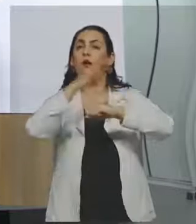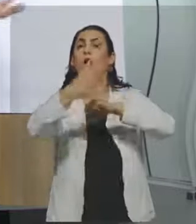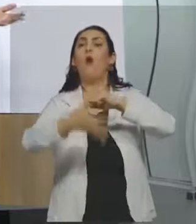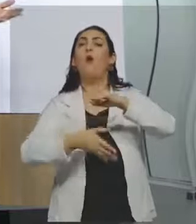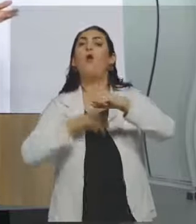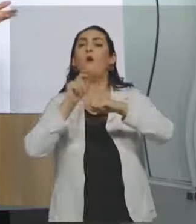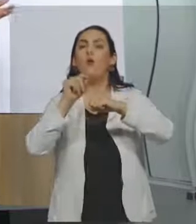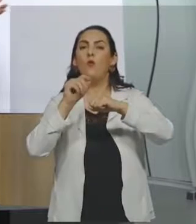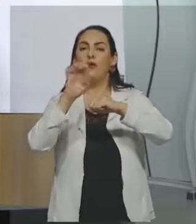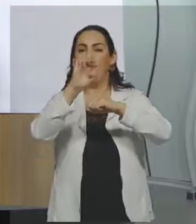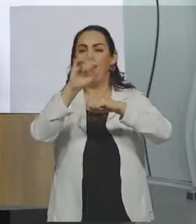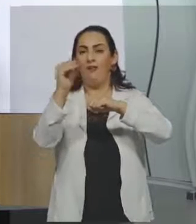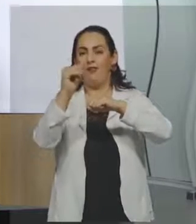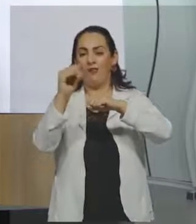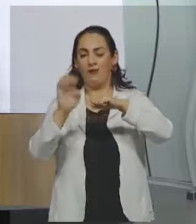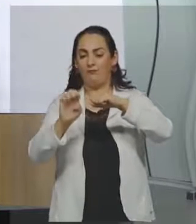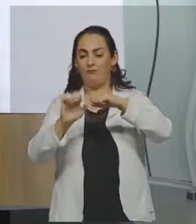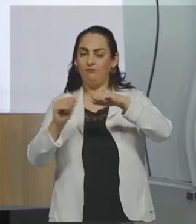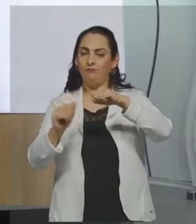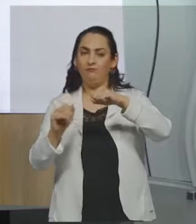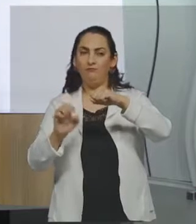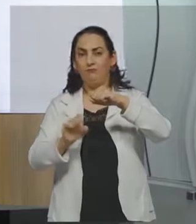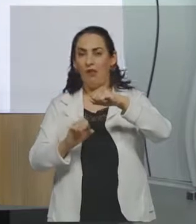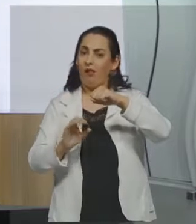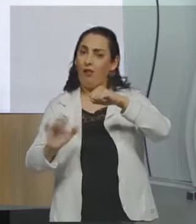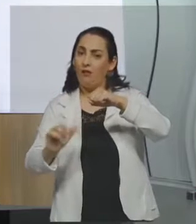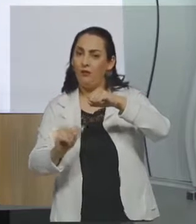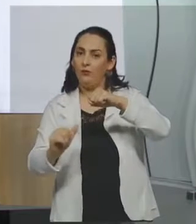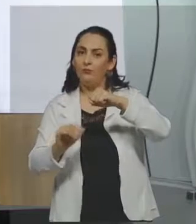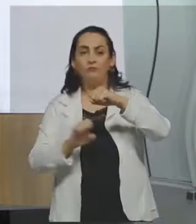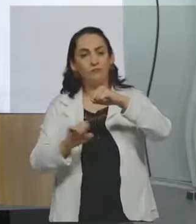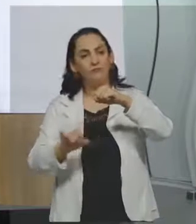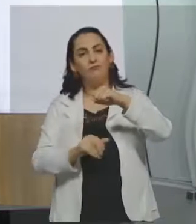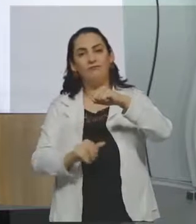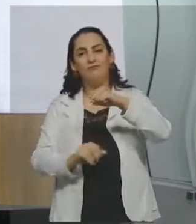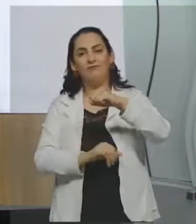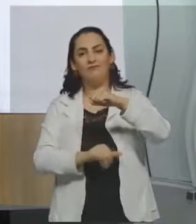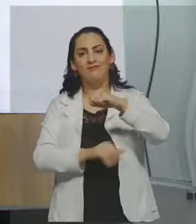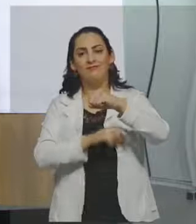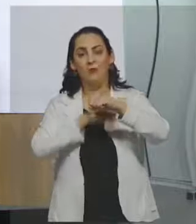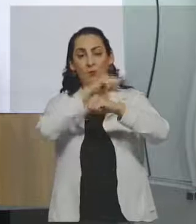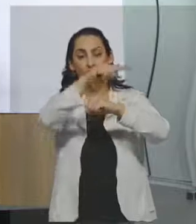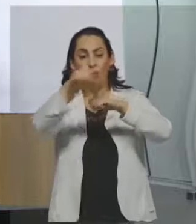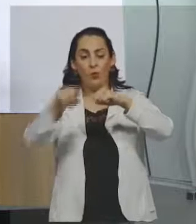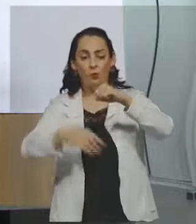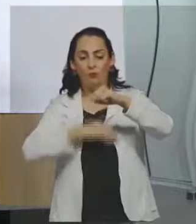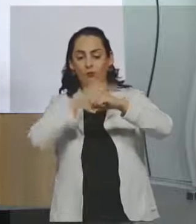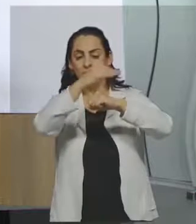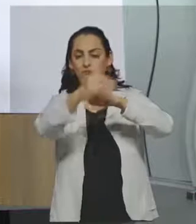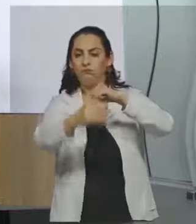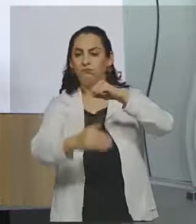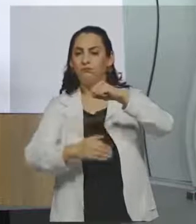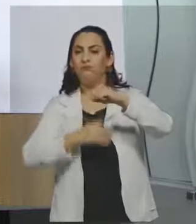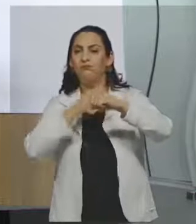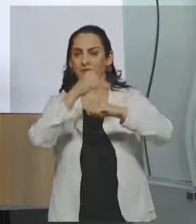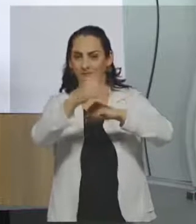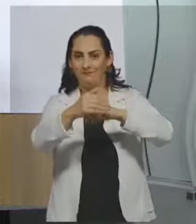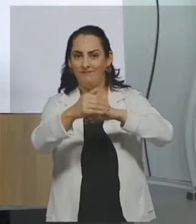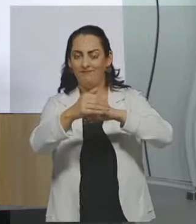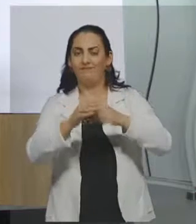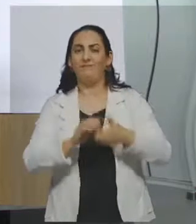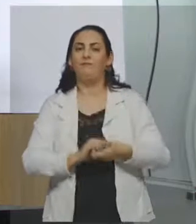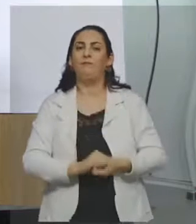ou estariam parados, ainda não estava muito definido isso nessa época, na eletrosfera.